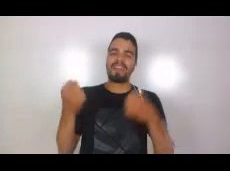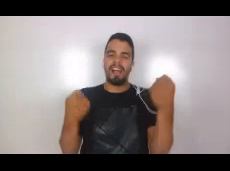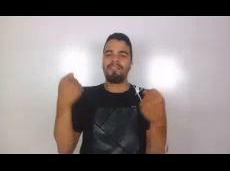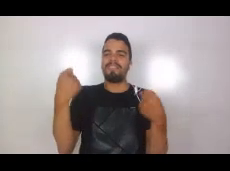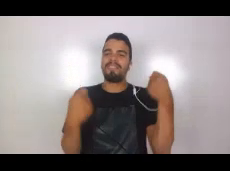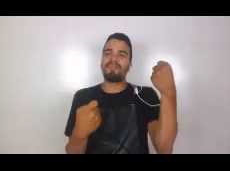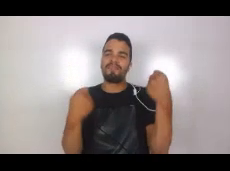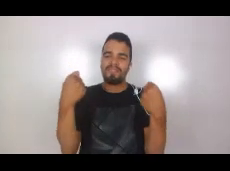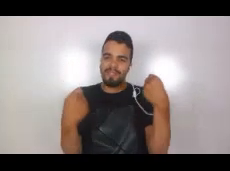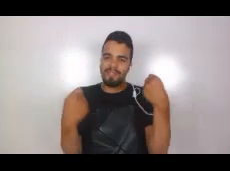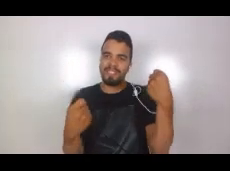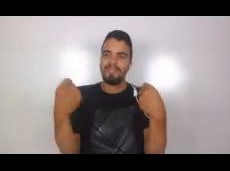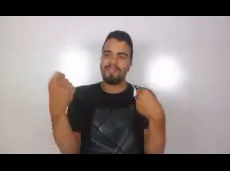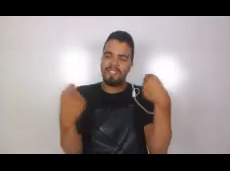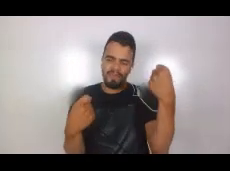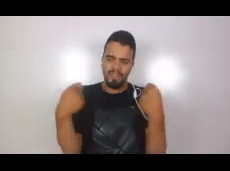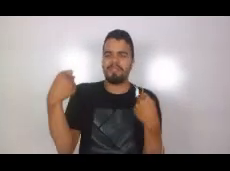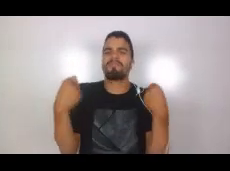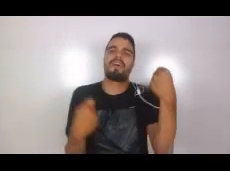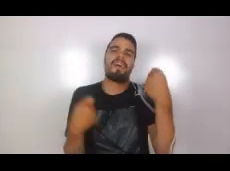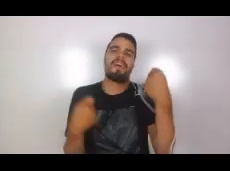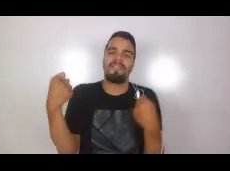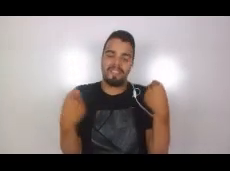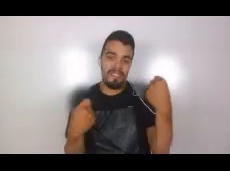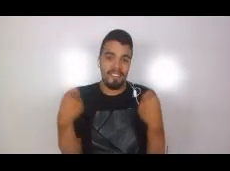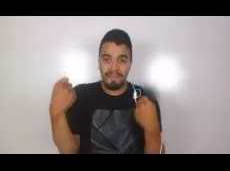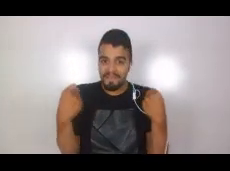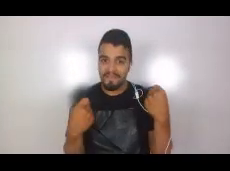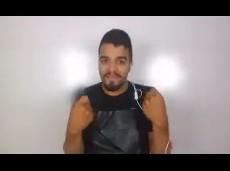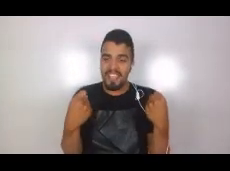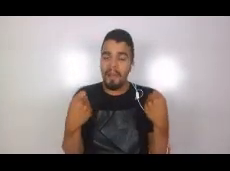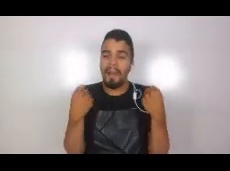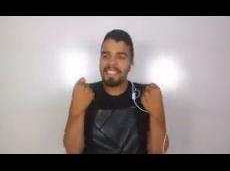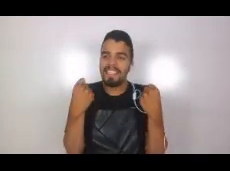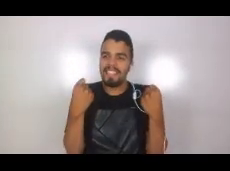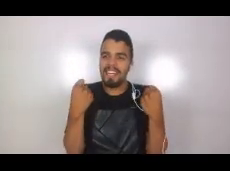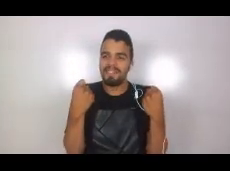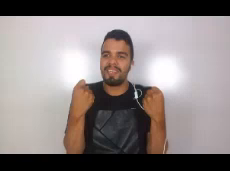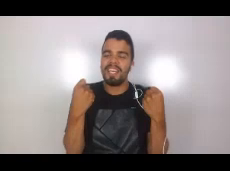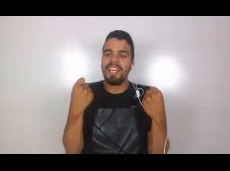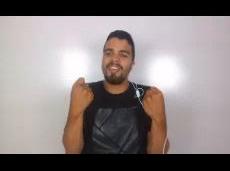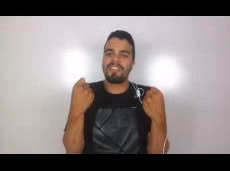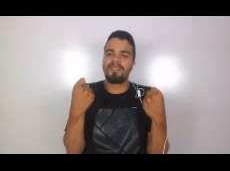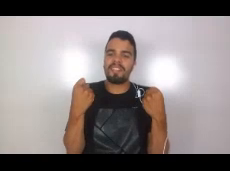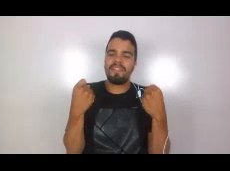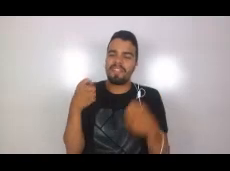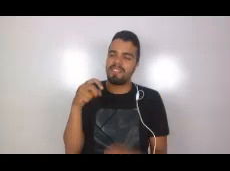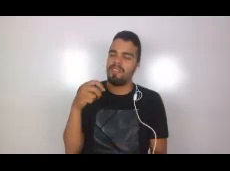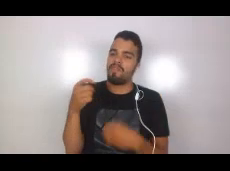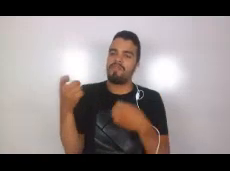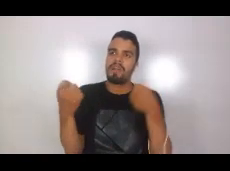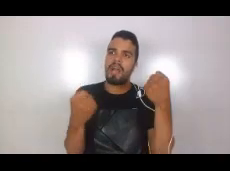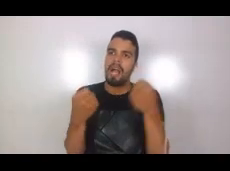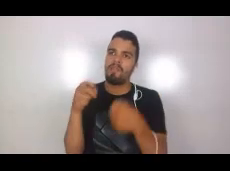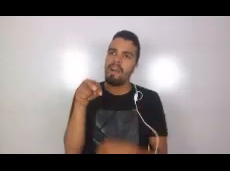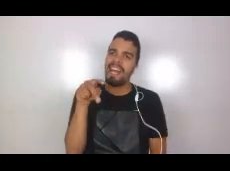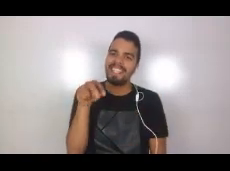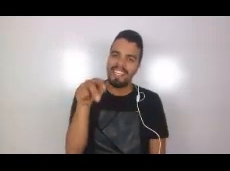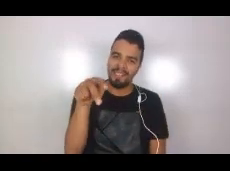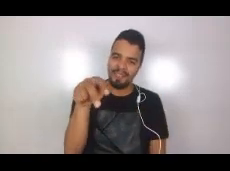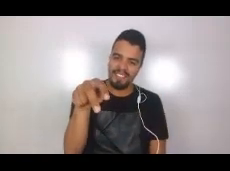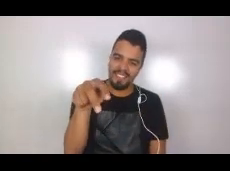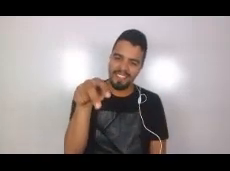pensar o carro, né? Como você utilizou, que limitou um carro aqui, mas andando. Eu já não conseguiria fazer assim, ó, um